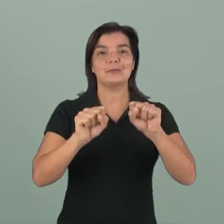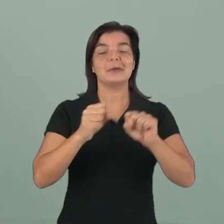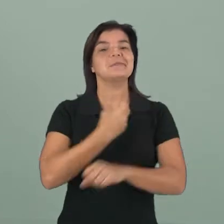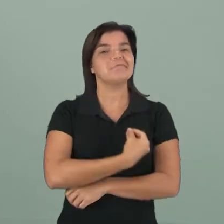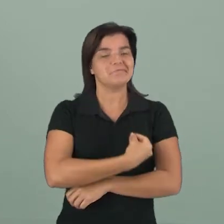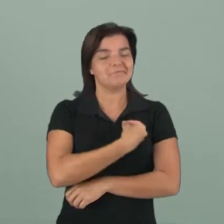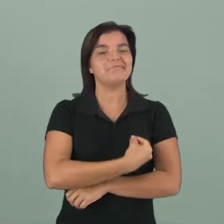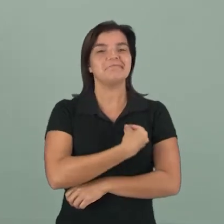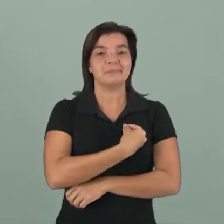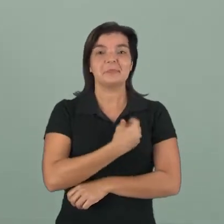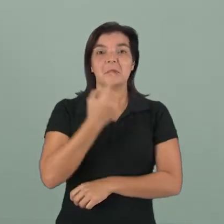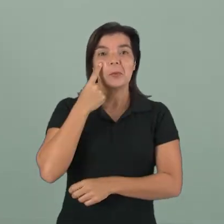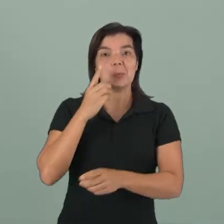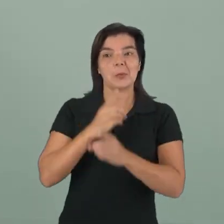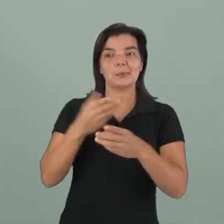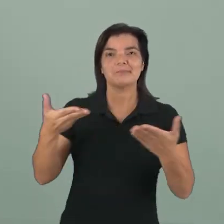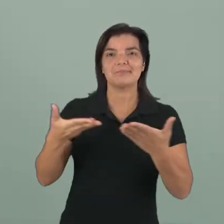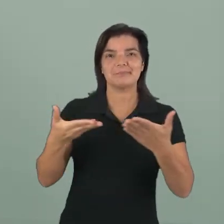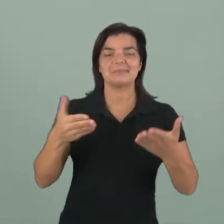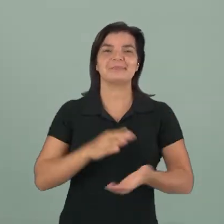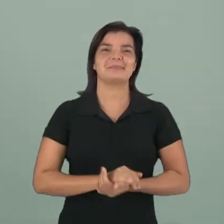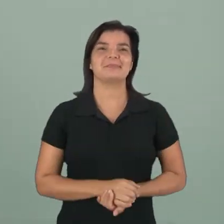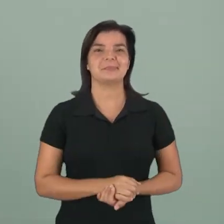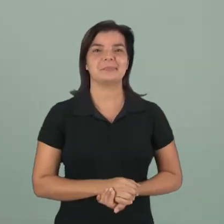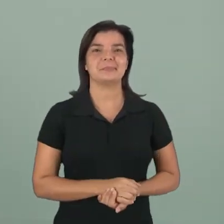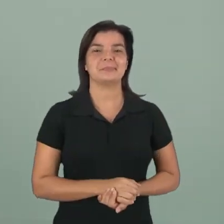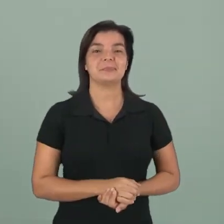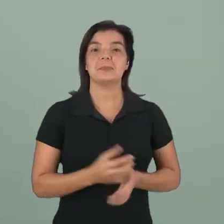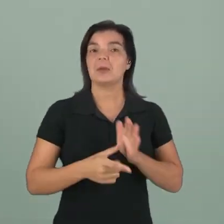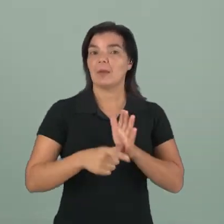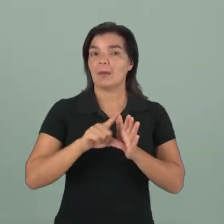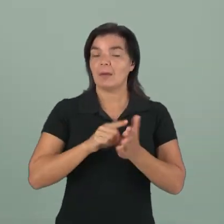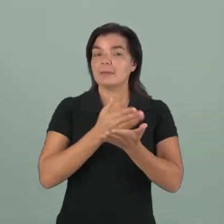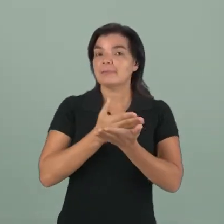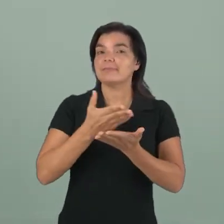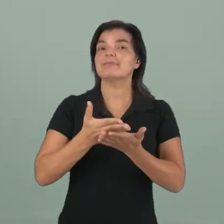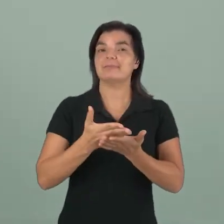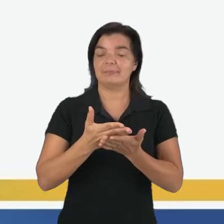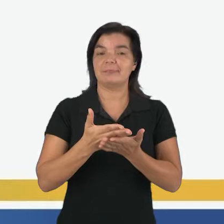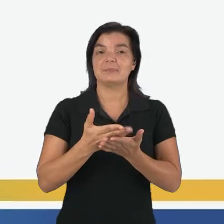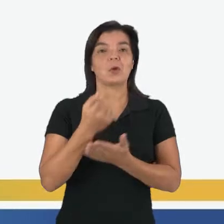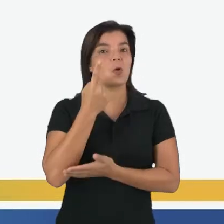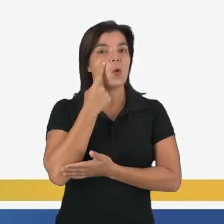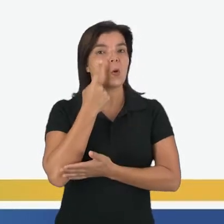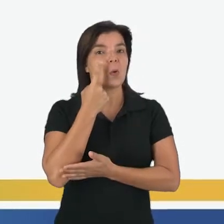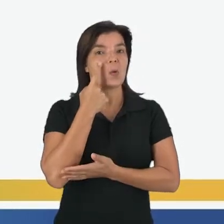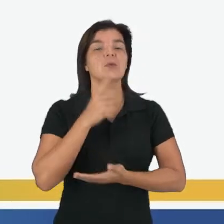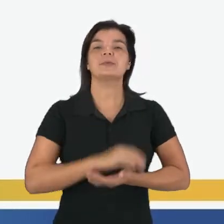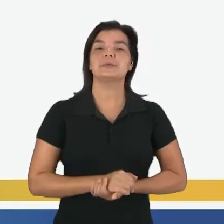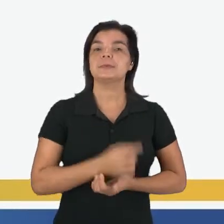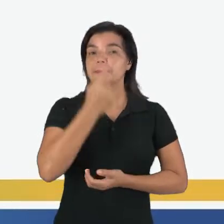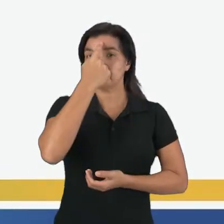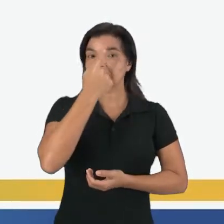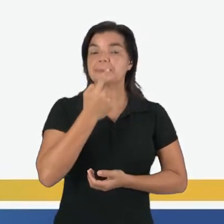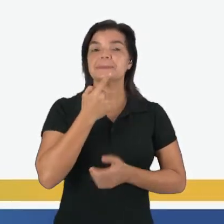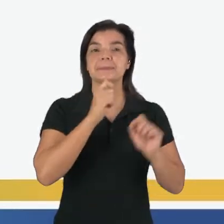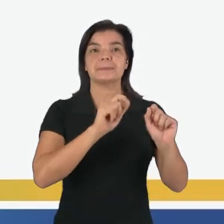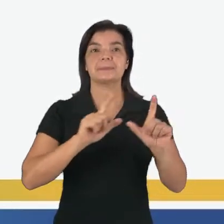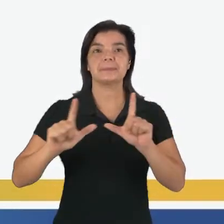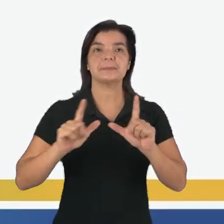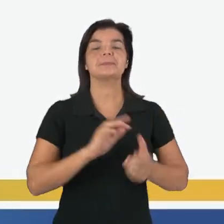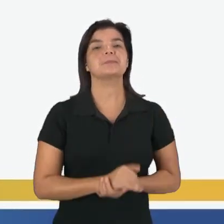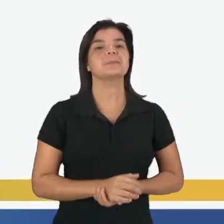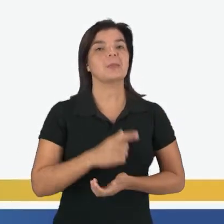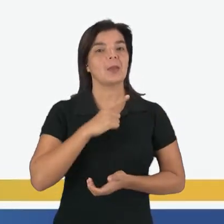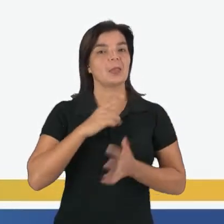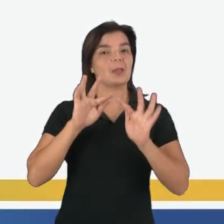vida. E a gente vai descobrir agora o que é isso. Então vamos lá? Antes da gente iniciar, observem comigo aí essa imagem que aparece. Então a